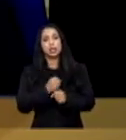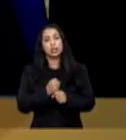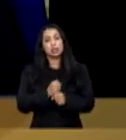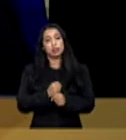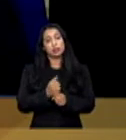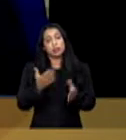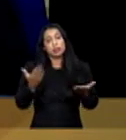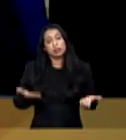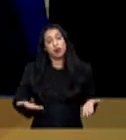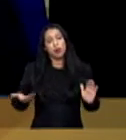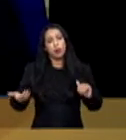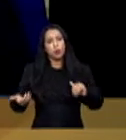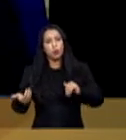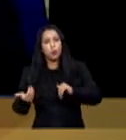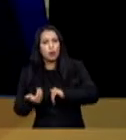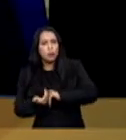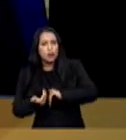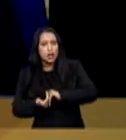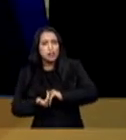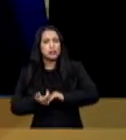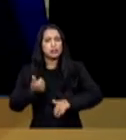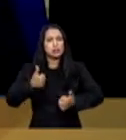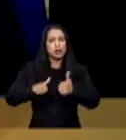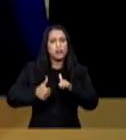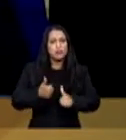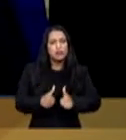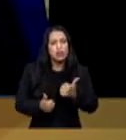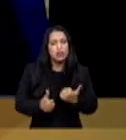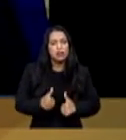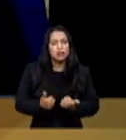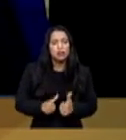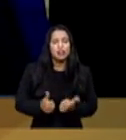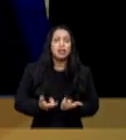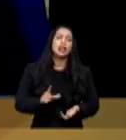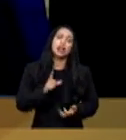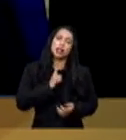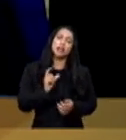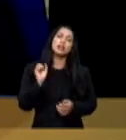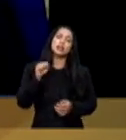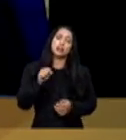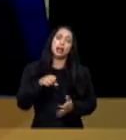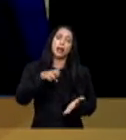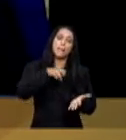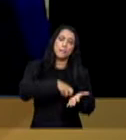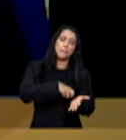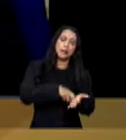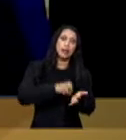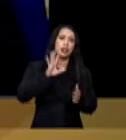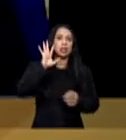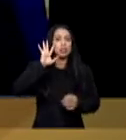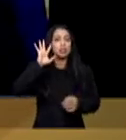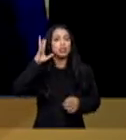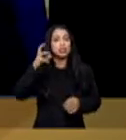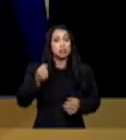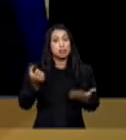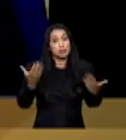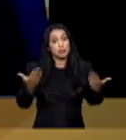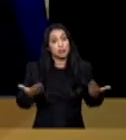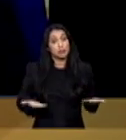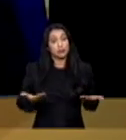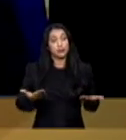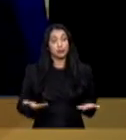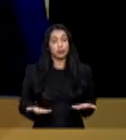Nacional avaliar a conveniência e a oportunidade de elevar a sanção, se assim entender de fazer, desta vez de